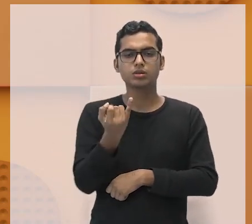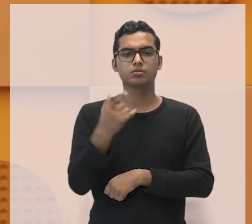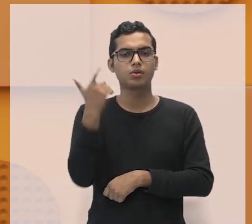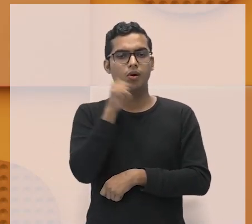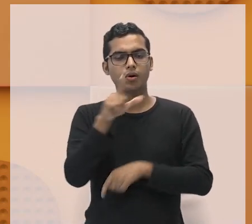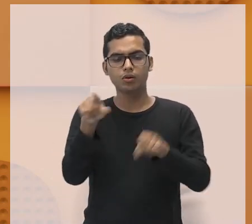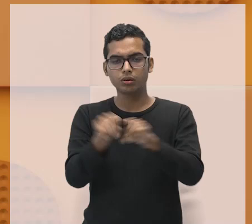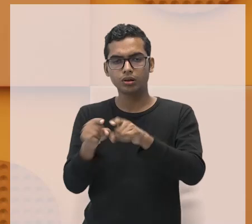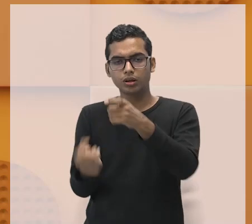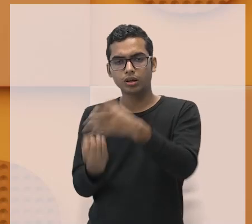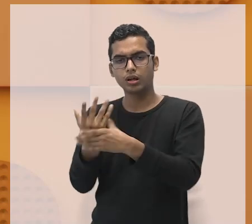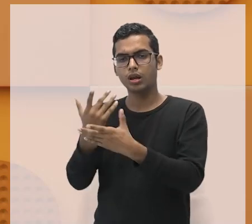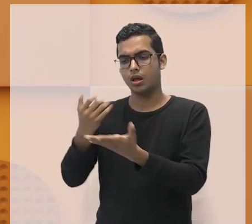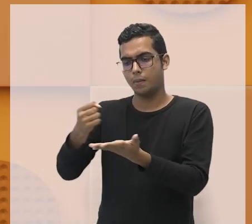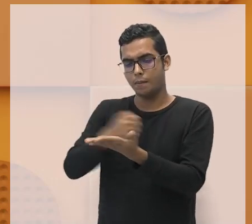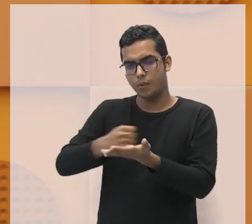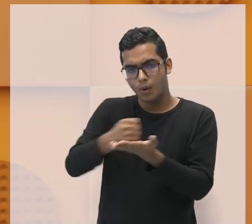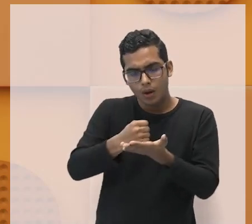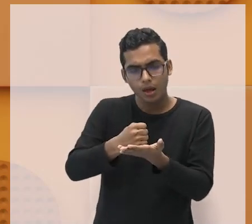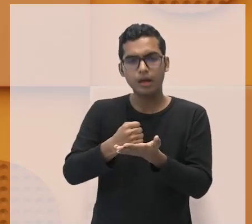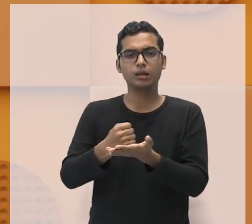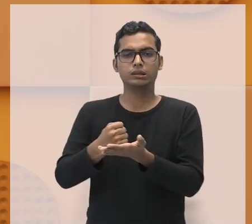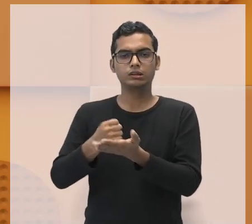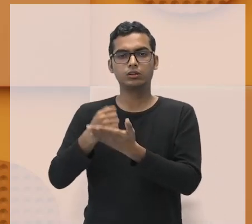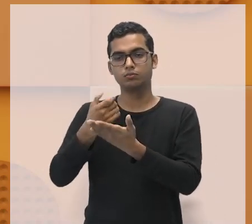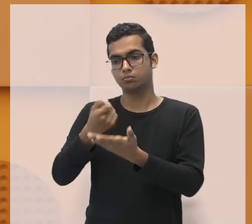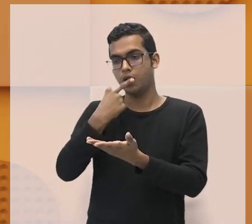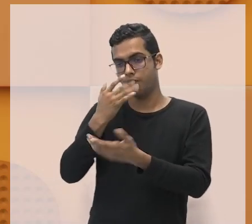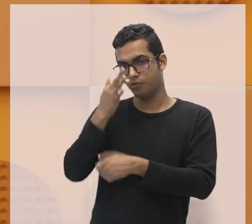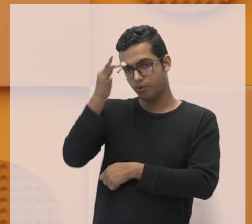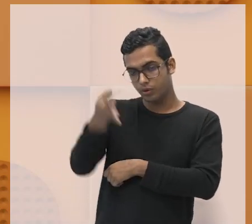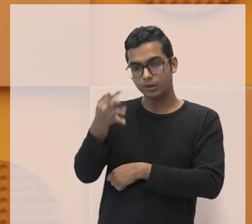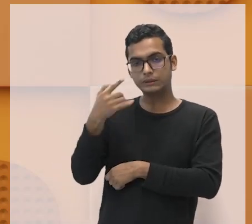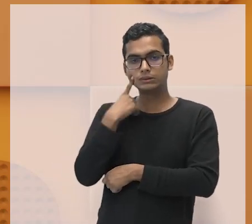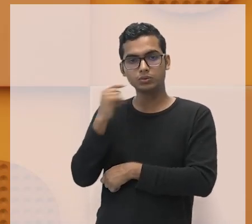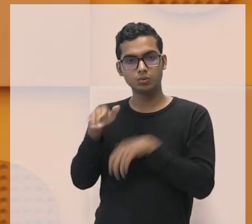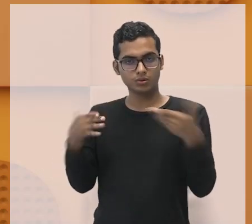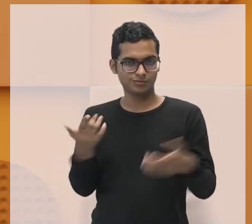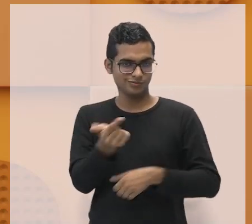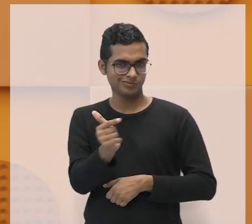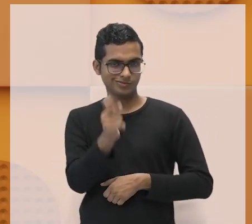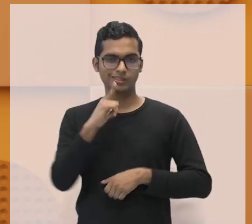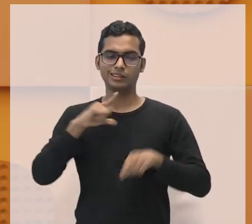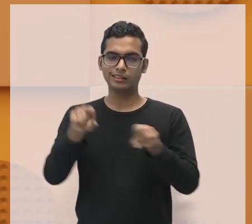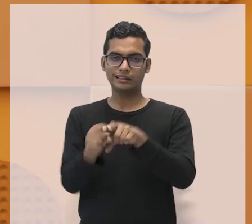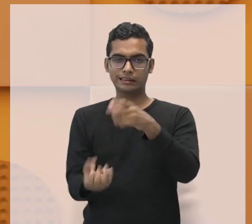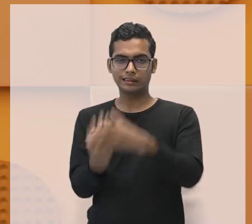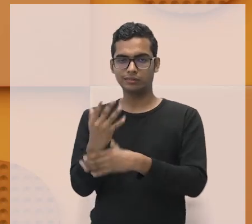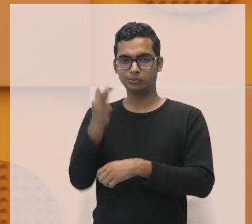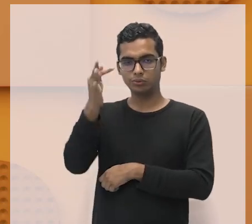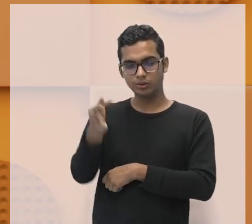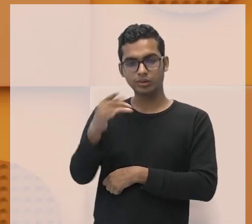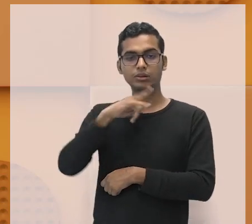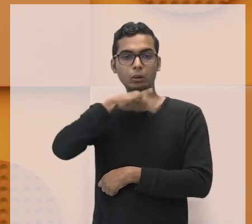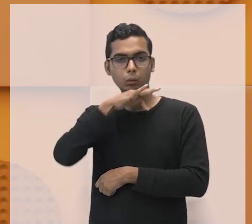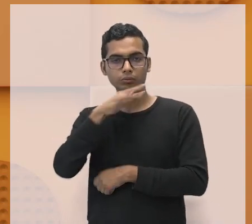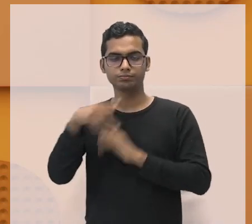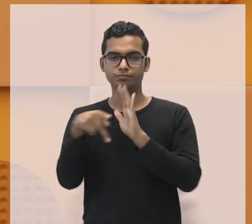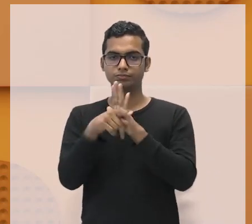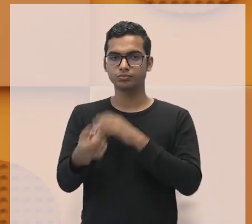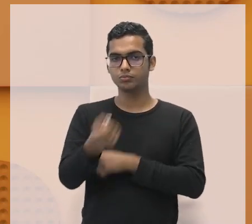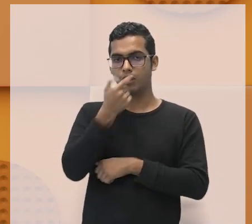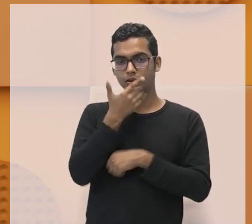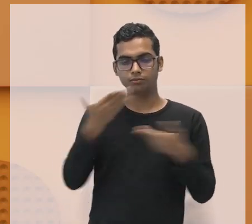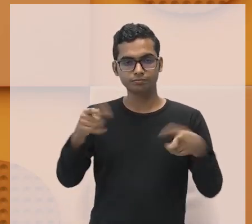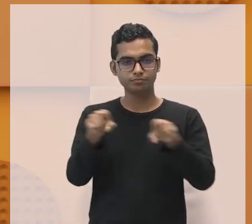medicamento, sem ela a gente acaba tendo uma dificuldade agora na produção desse medicamento. Ok? Finalizamos a parte